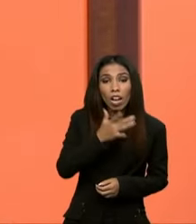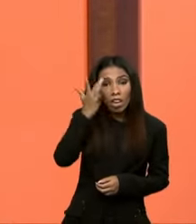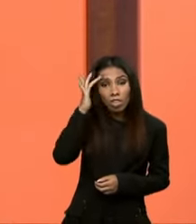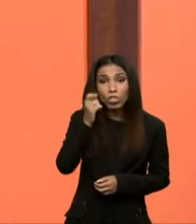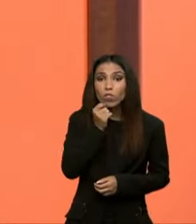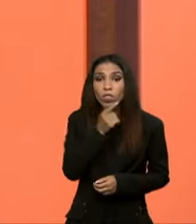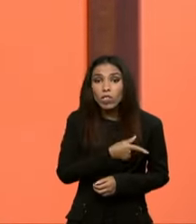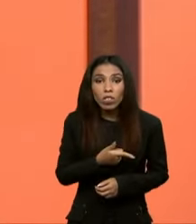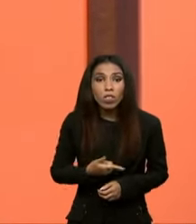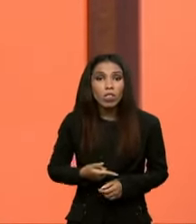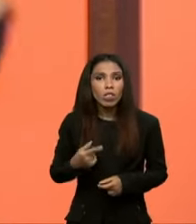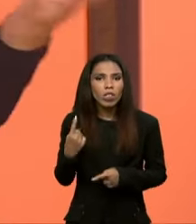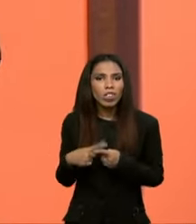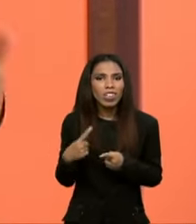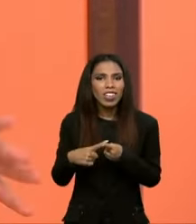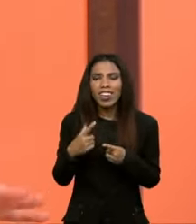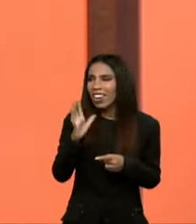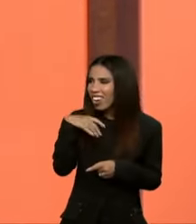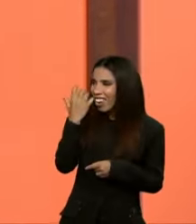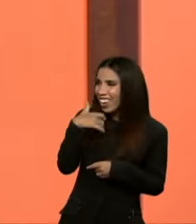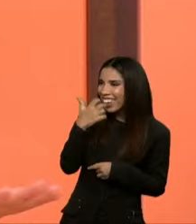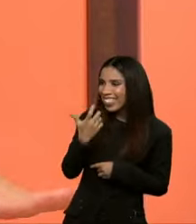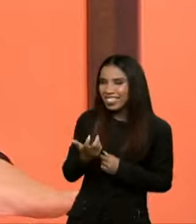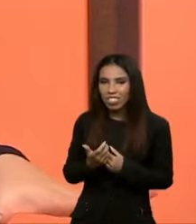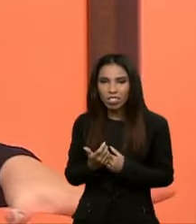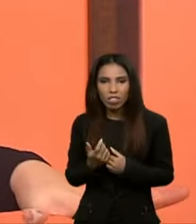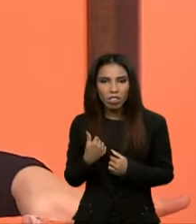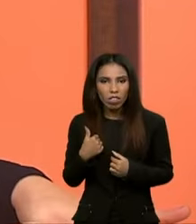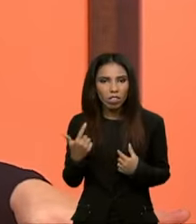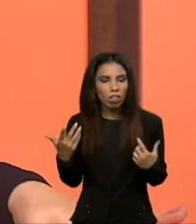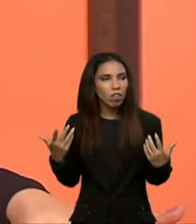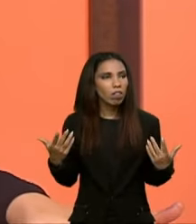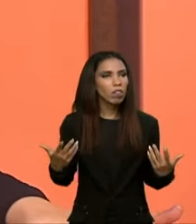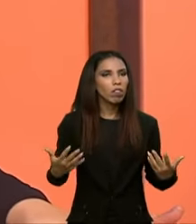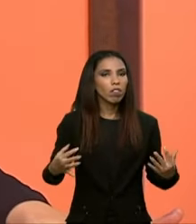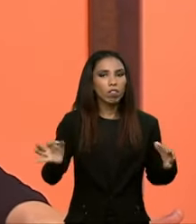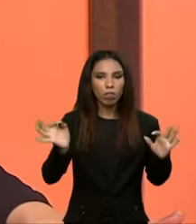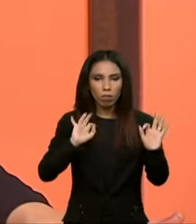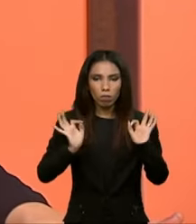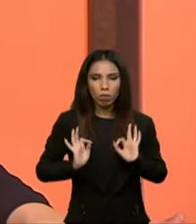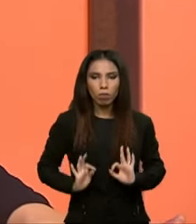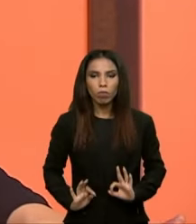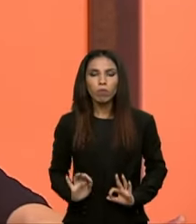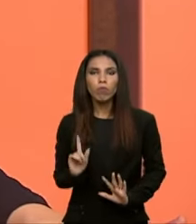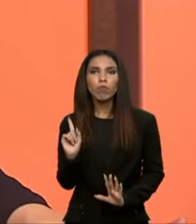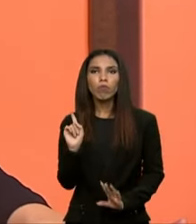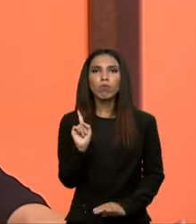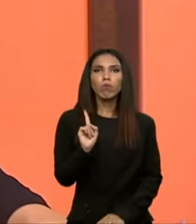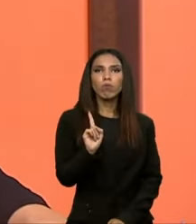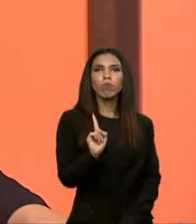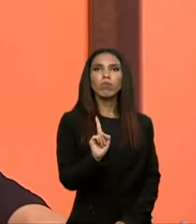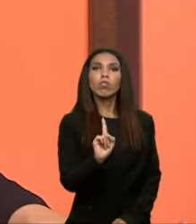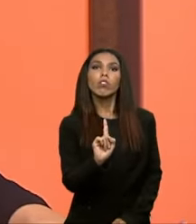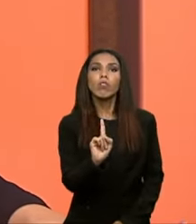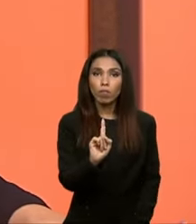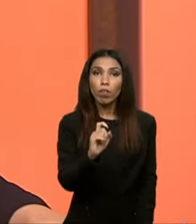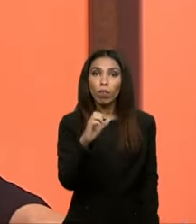engraçado, porque era uma coisa meio assim, ai, canta aí. E eu cheguei assim, figurino, postura, vou